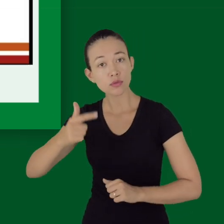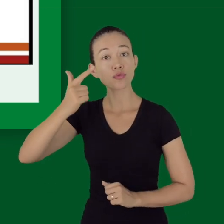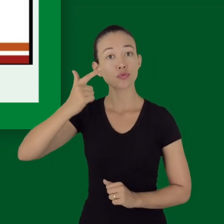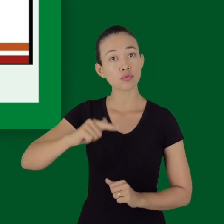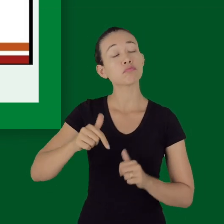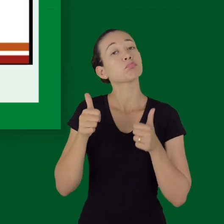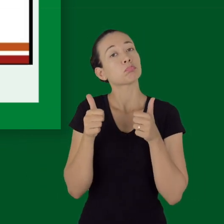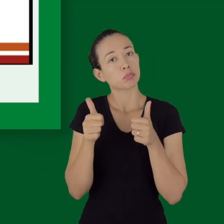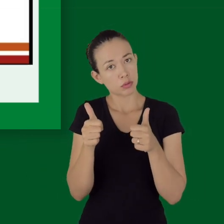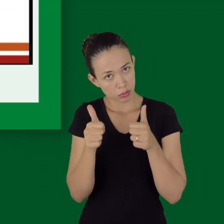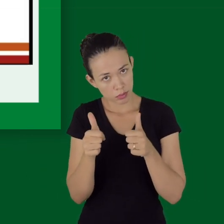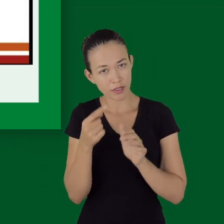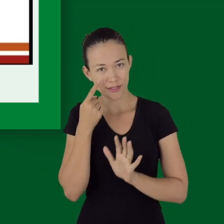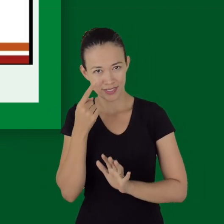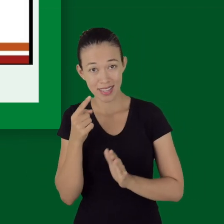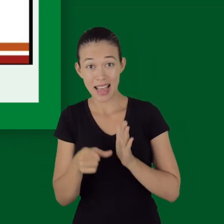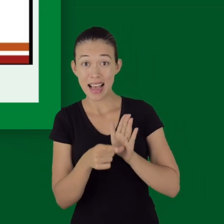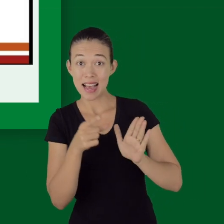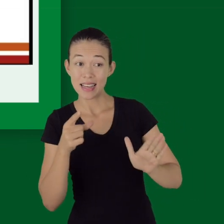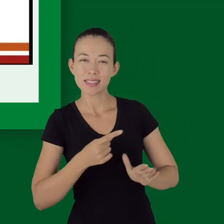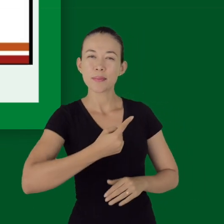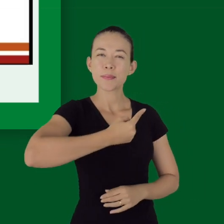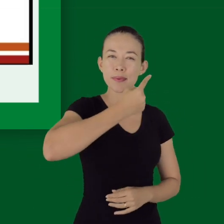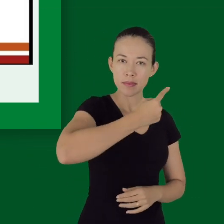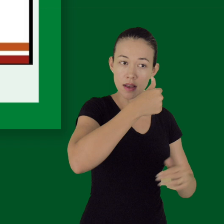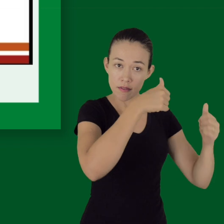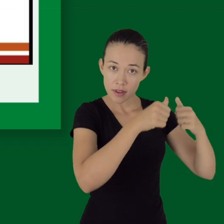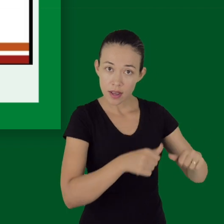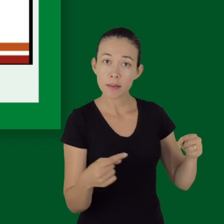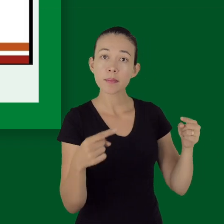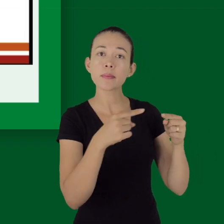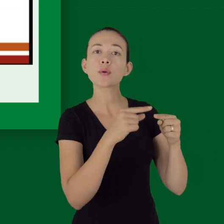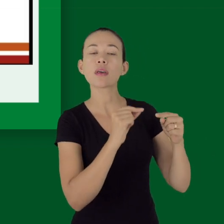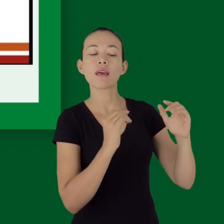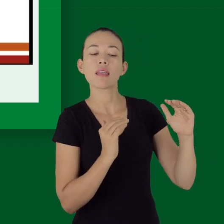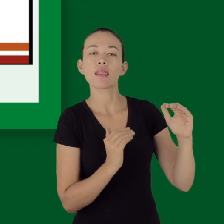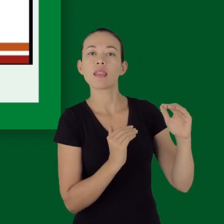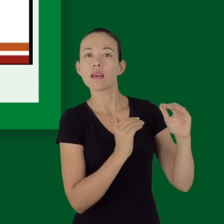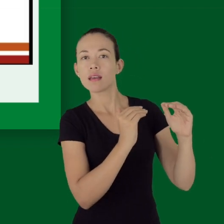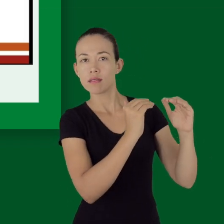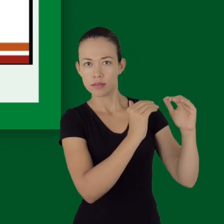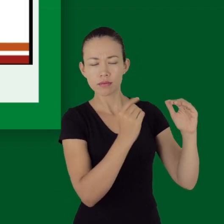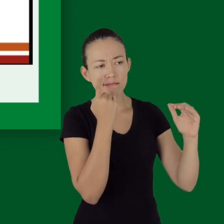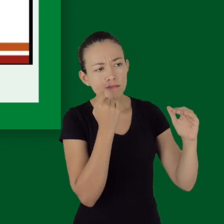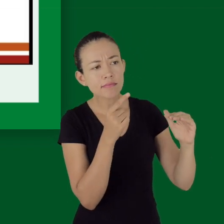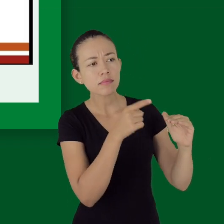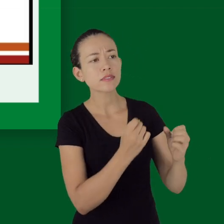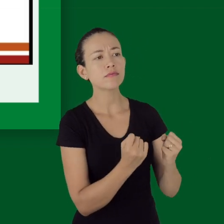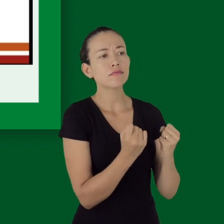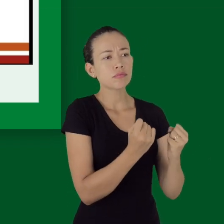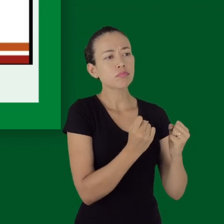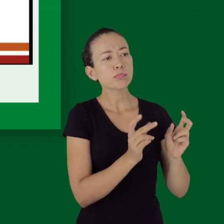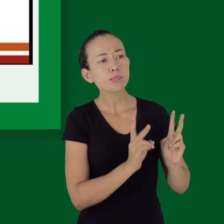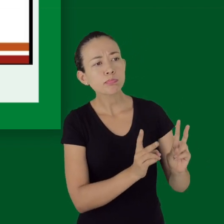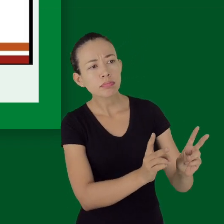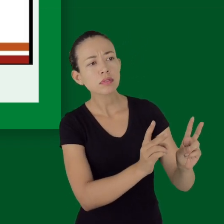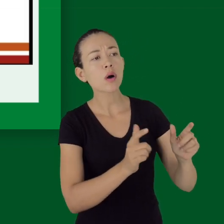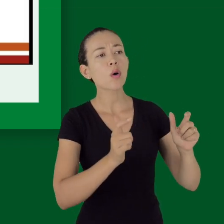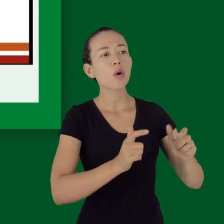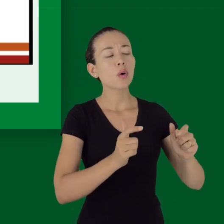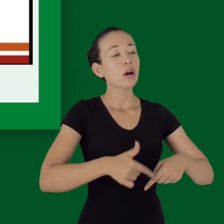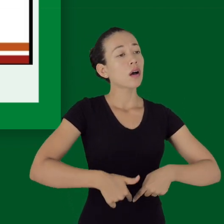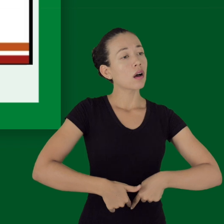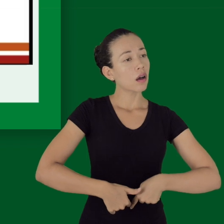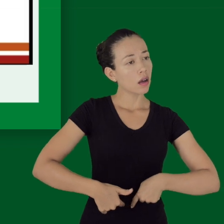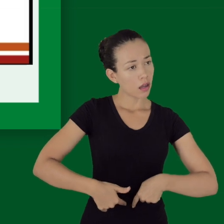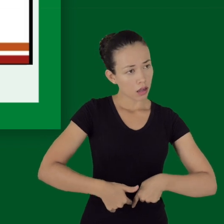teve preservação de força, assim, assim, assim. Ele tem altura da cicatriz umbilical, níveis. Paraplegia, plegia, níveis.